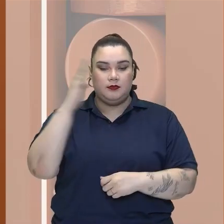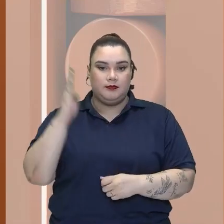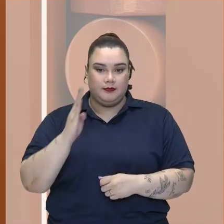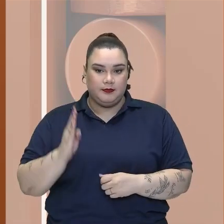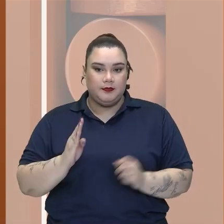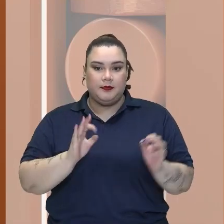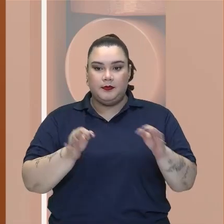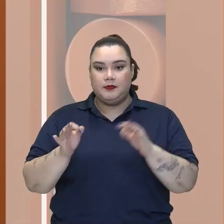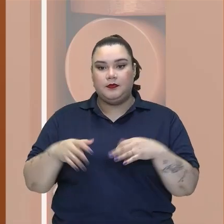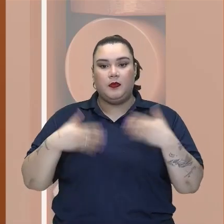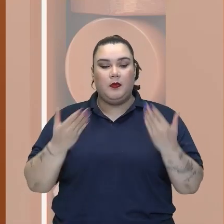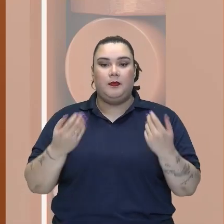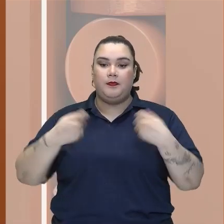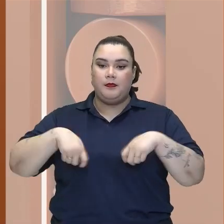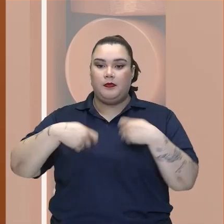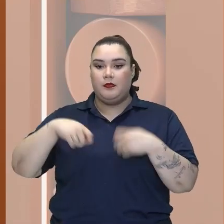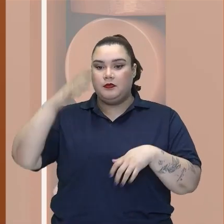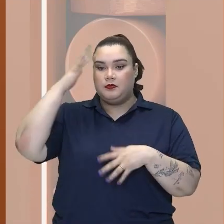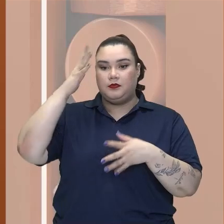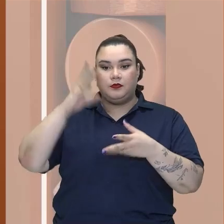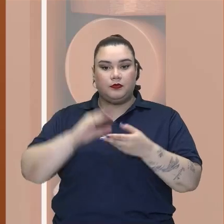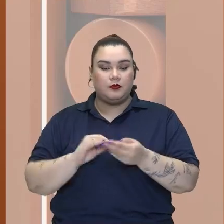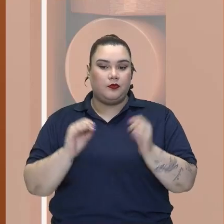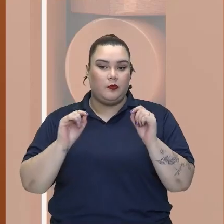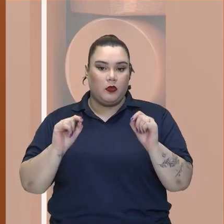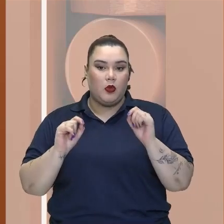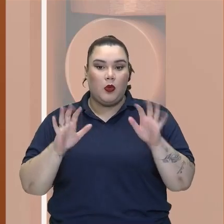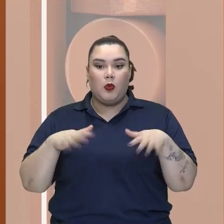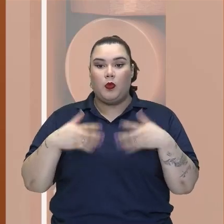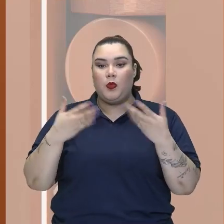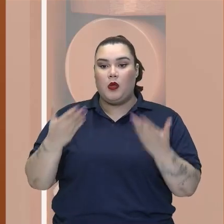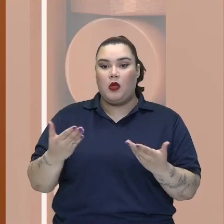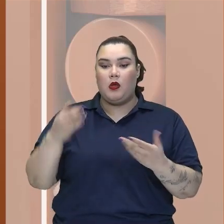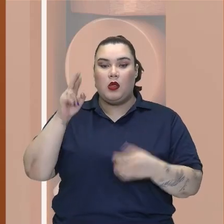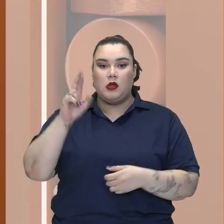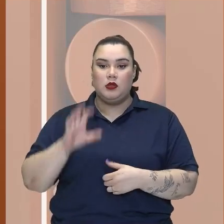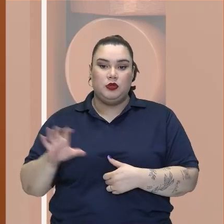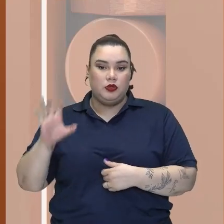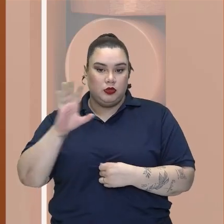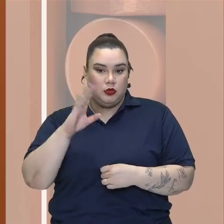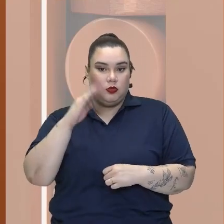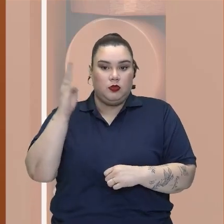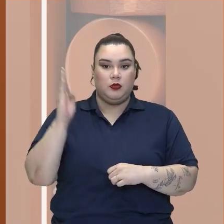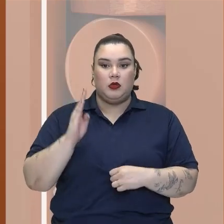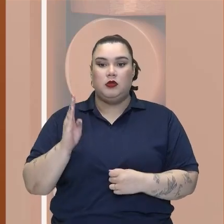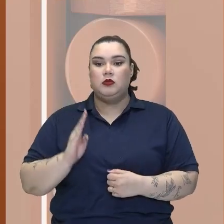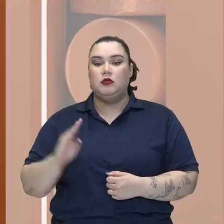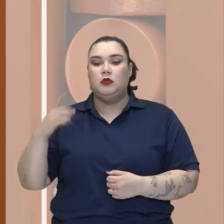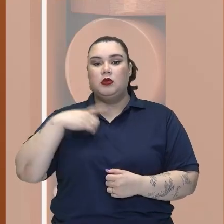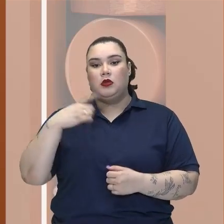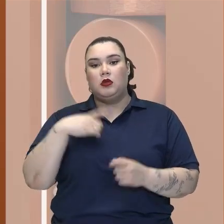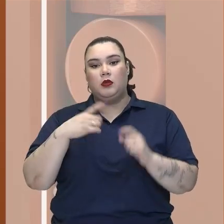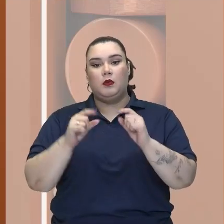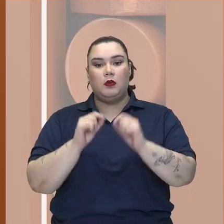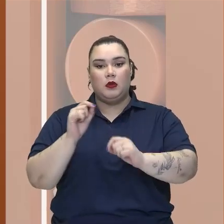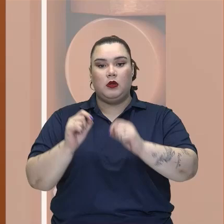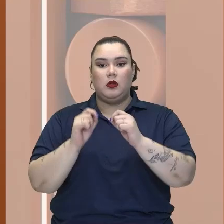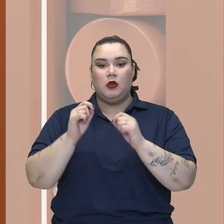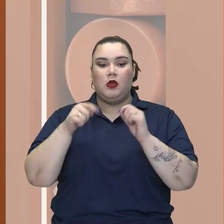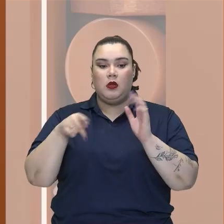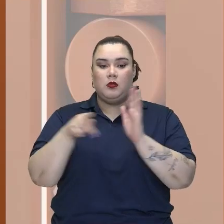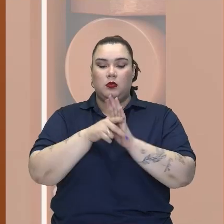aí a gente precisa entender, né, qual é a região brasileira que tem um grau